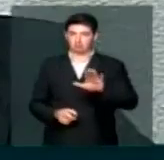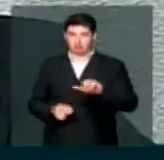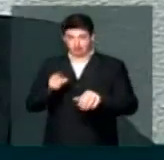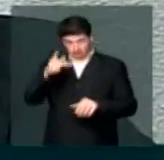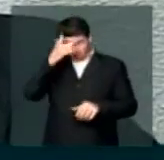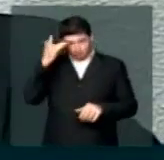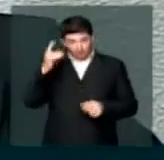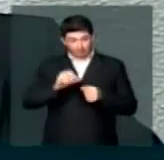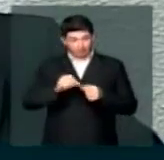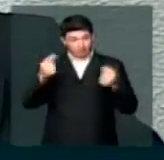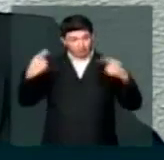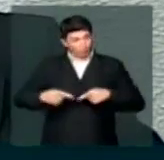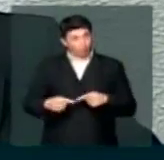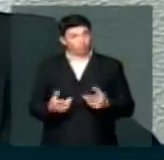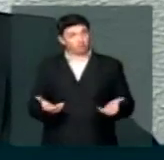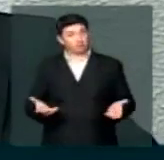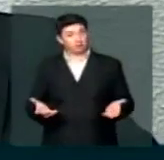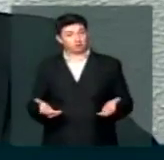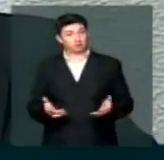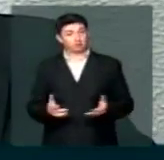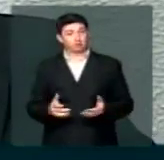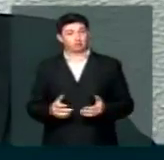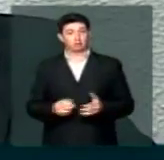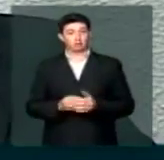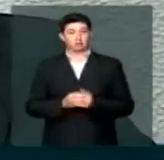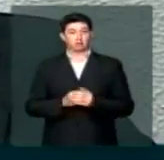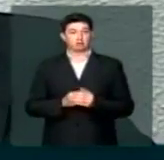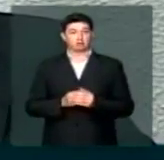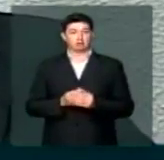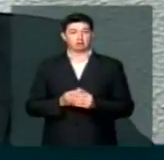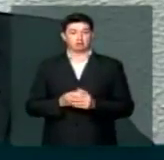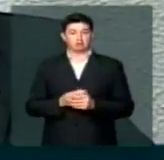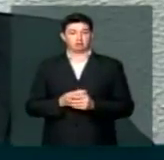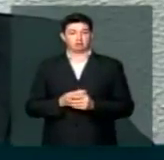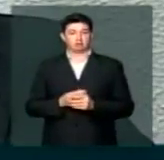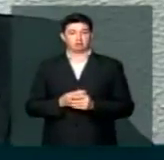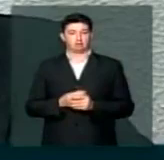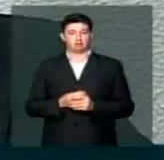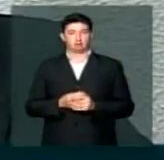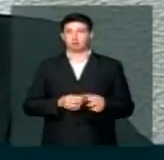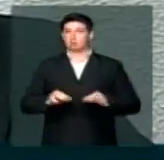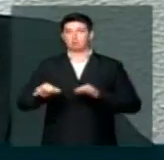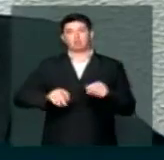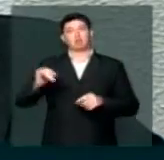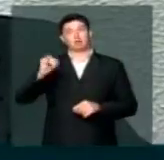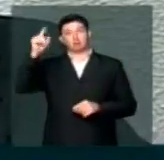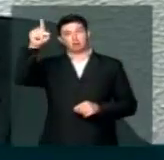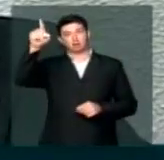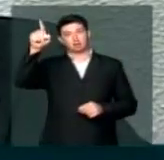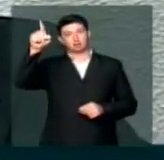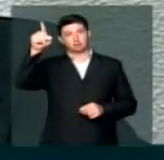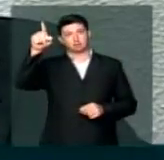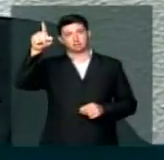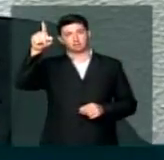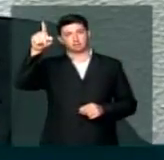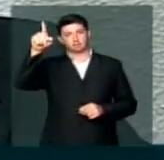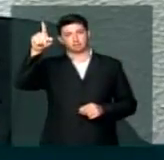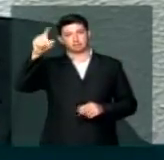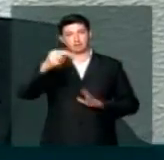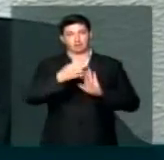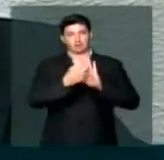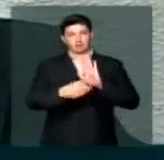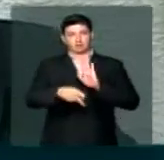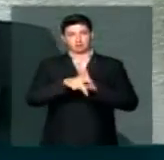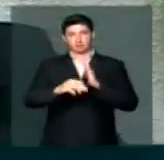pessoa prevaricou? Não. Quem tem que avaliar isso? Senhor presidente, se Vossa Excelência me permite, é uma questão de ordem relevante. O